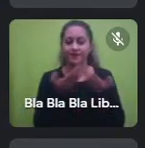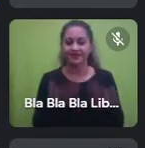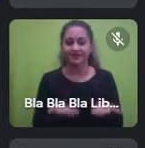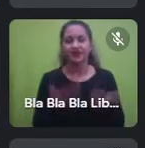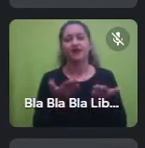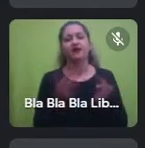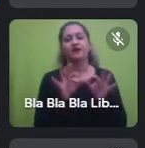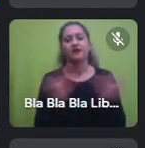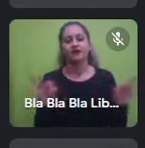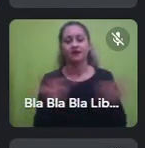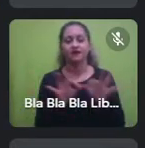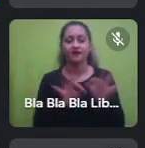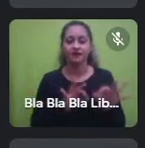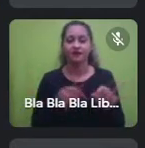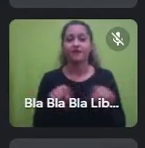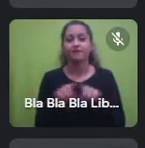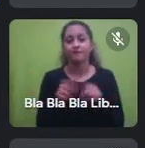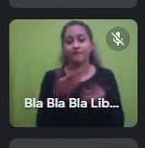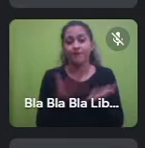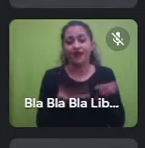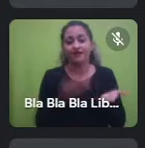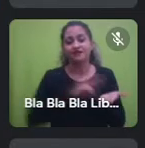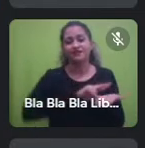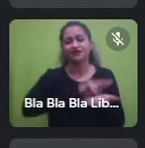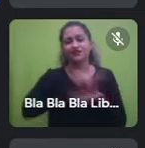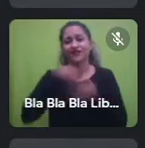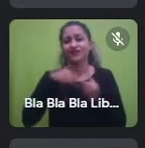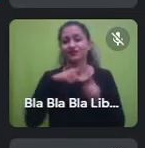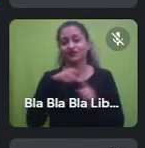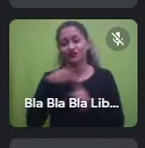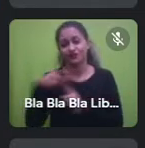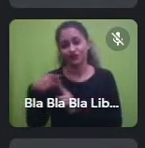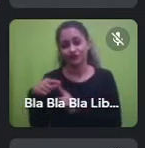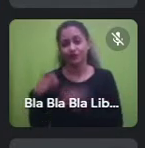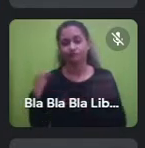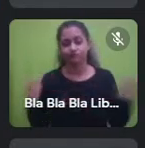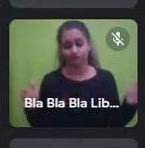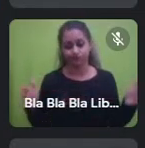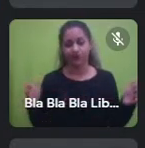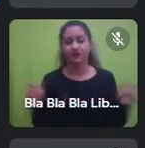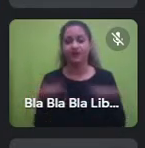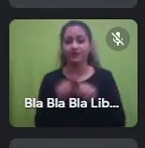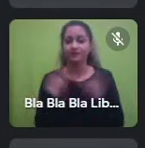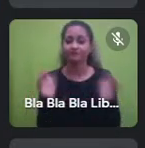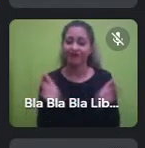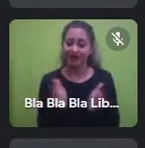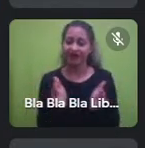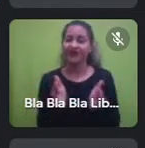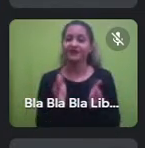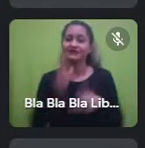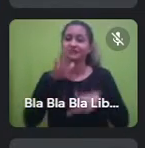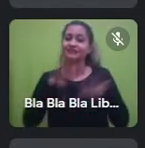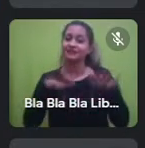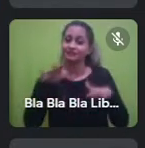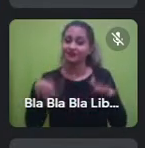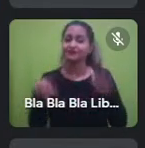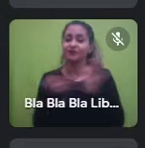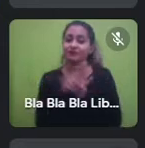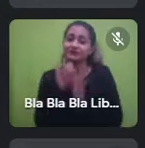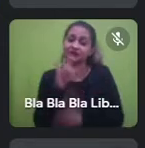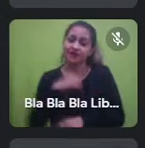uma balança mecânica até uma balança digital, à medida que você tem esse aparelhamento,